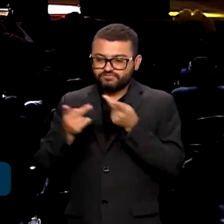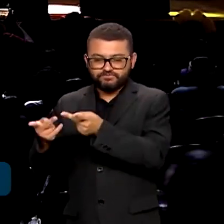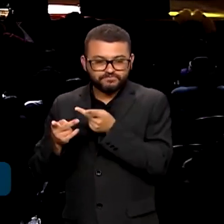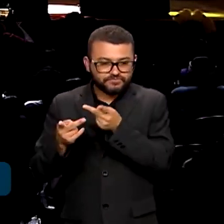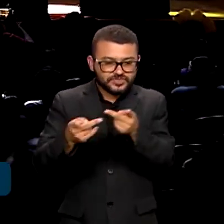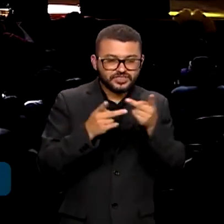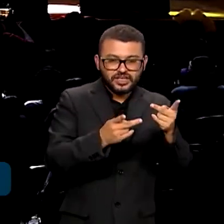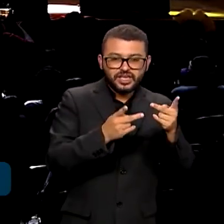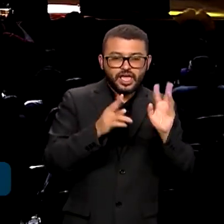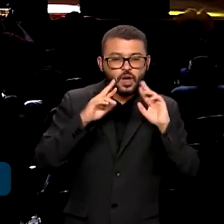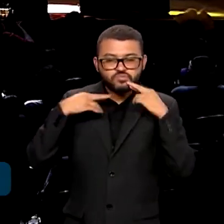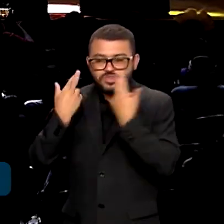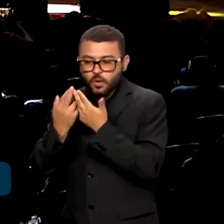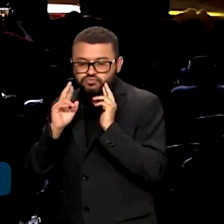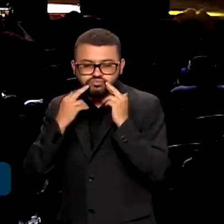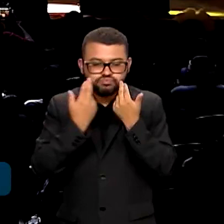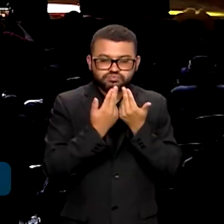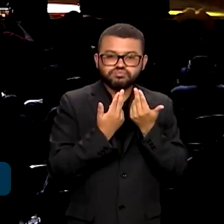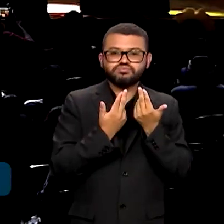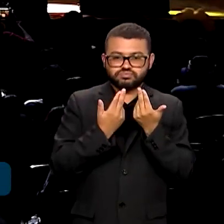as plenárias